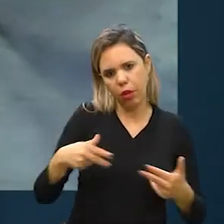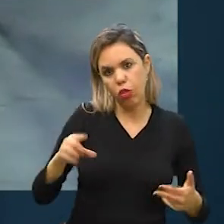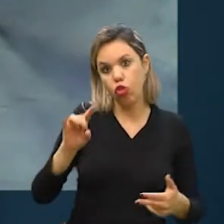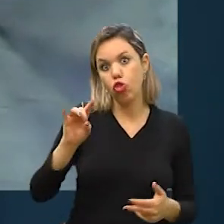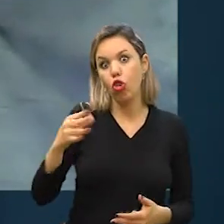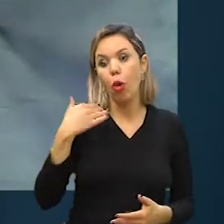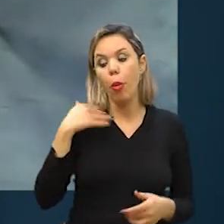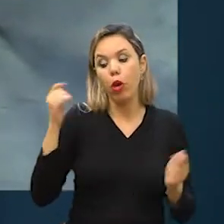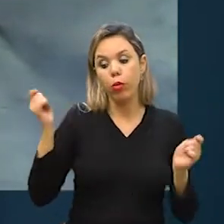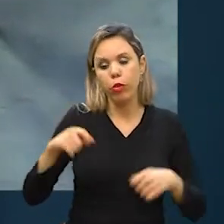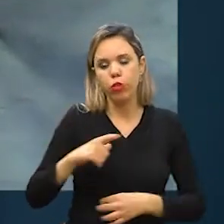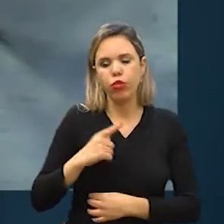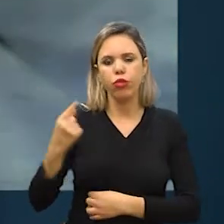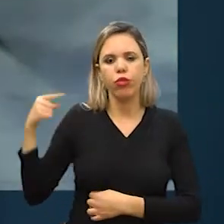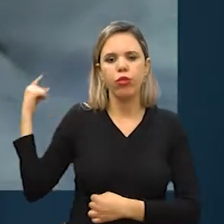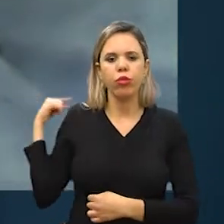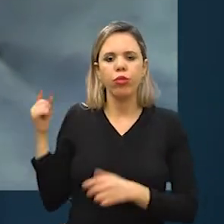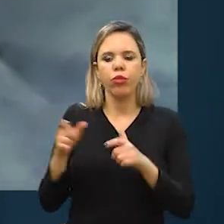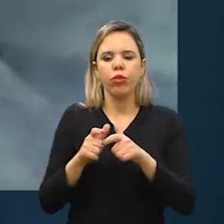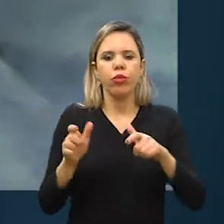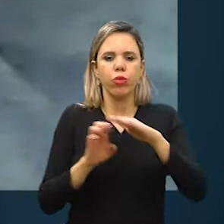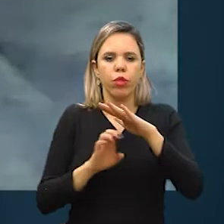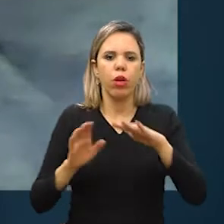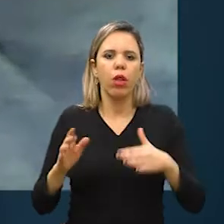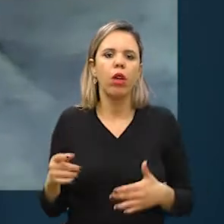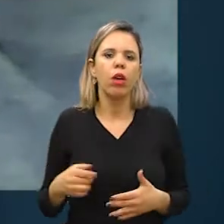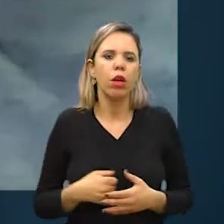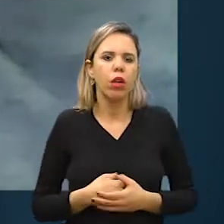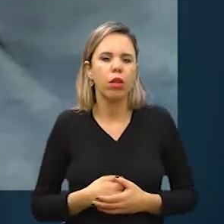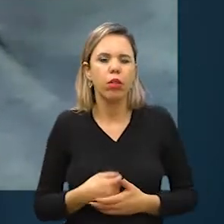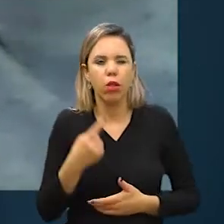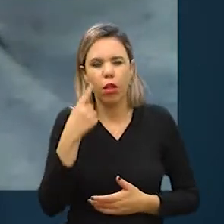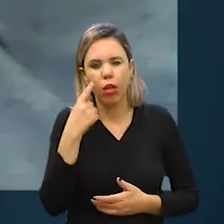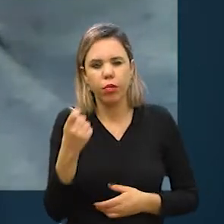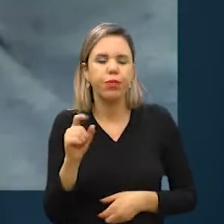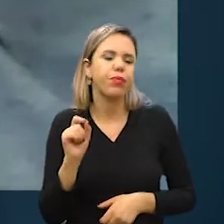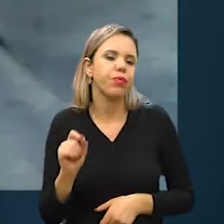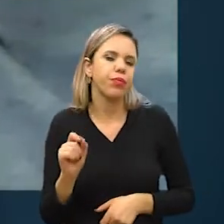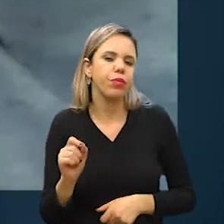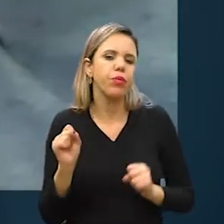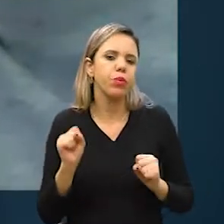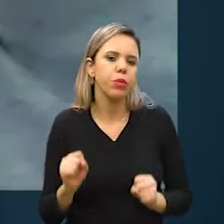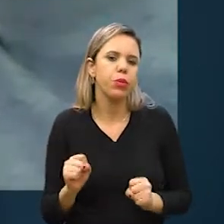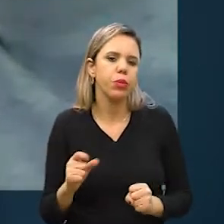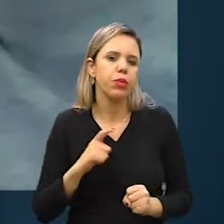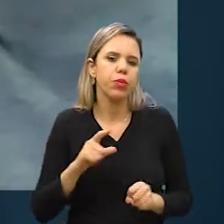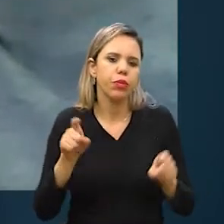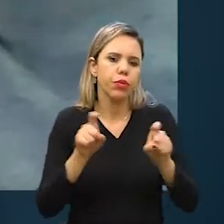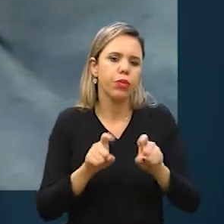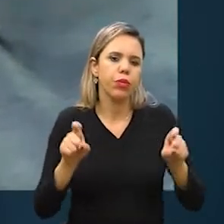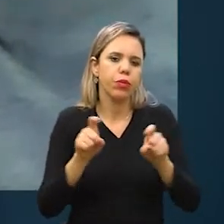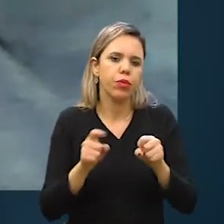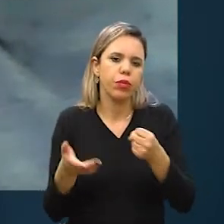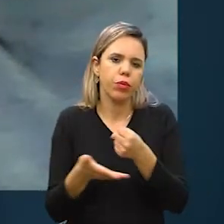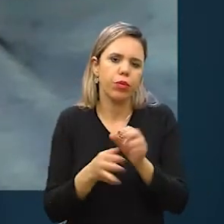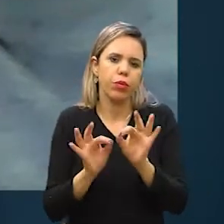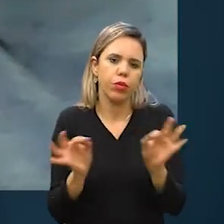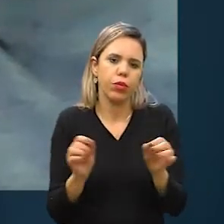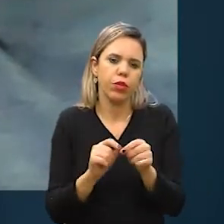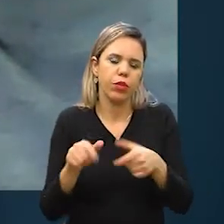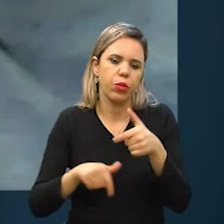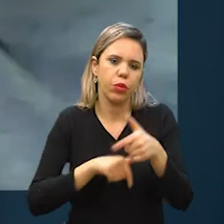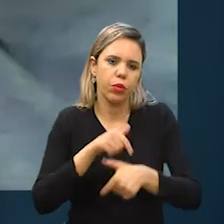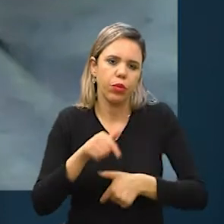Borros, que só bancos poderiam ter e grandes empresas. E eu vislumbrei que a gente poderia ter computador de pequeno